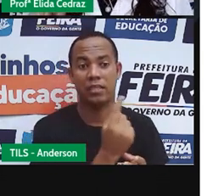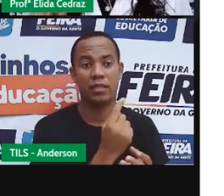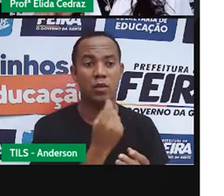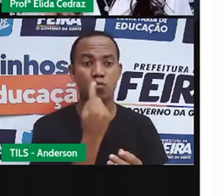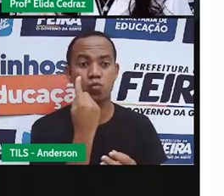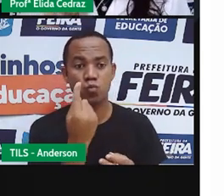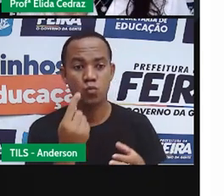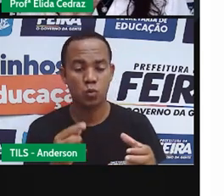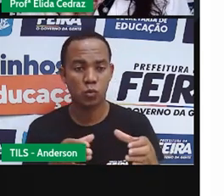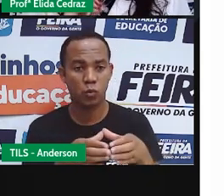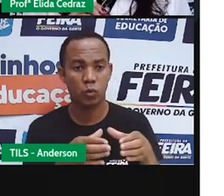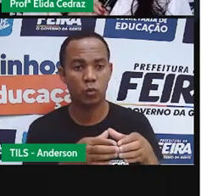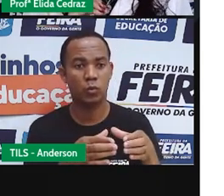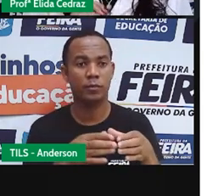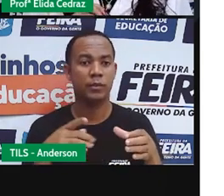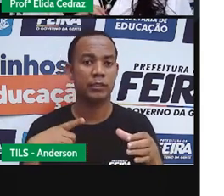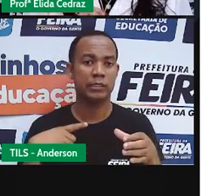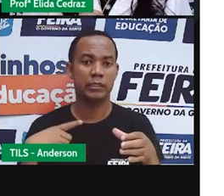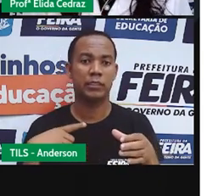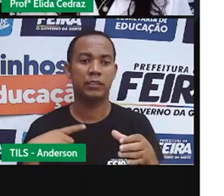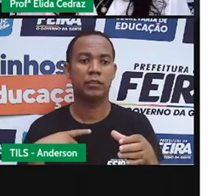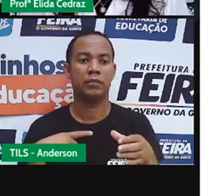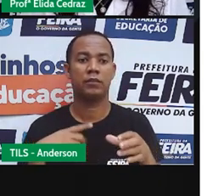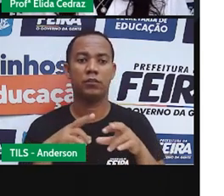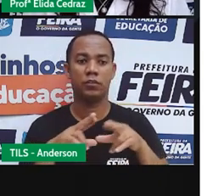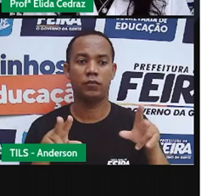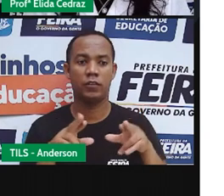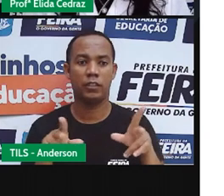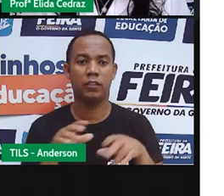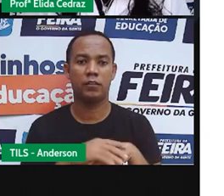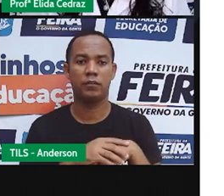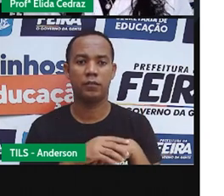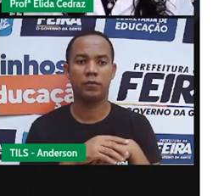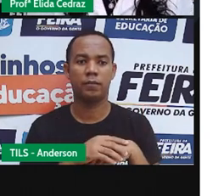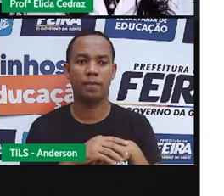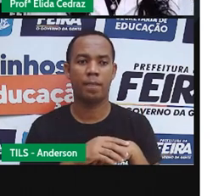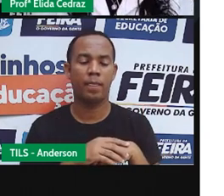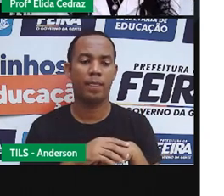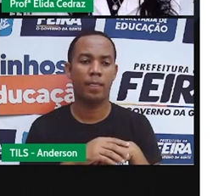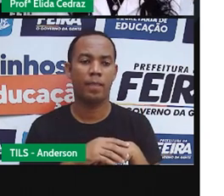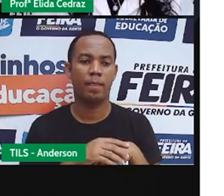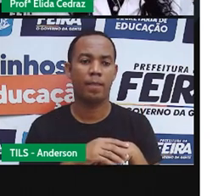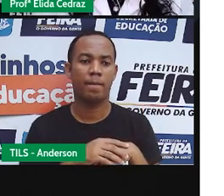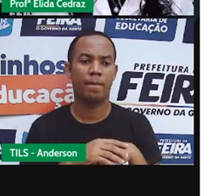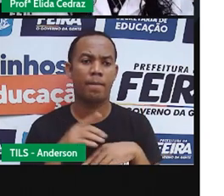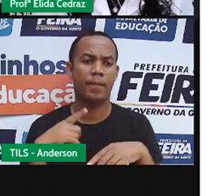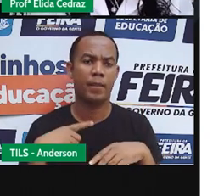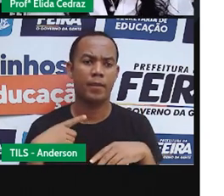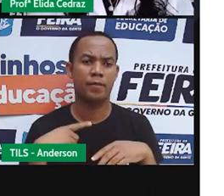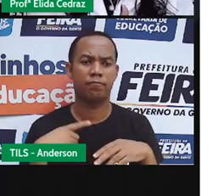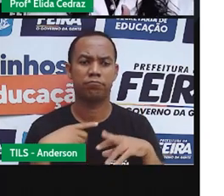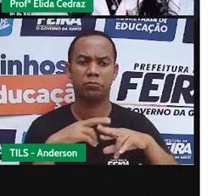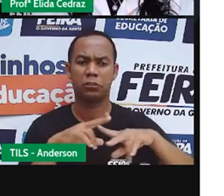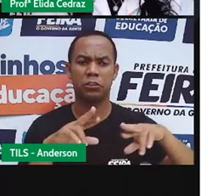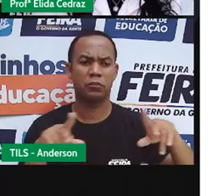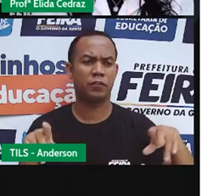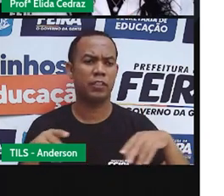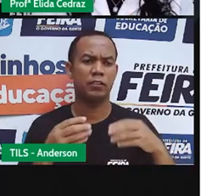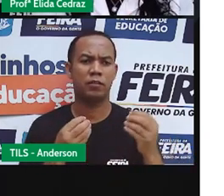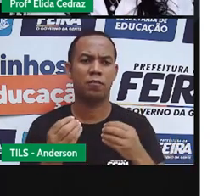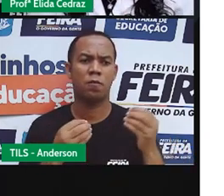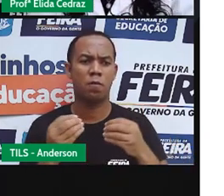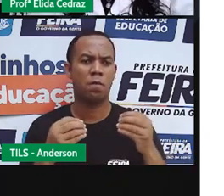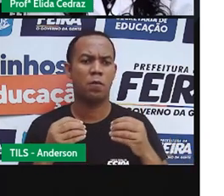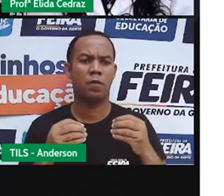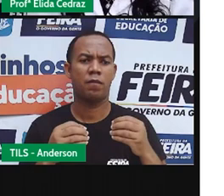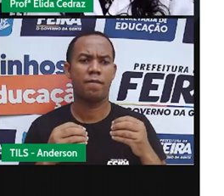nação indígena tem o seu grafismo e eles estampam nas objetos de madeira, nos objetos